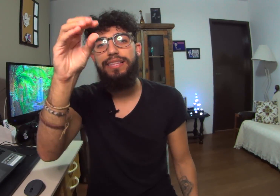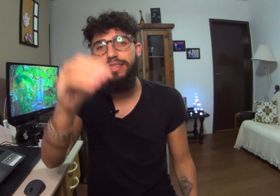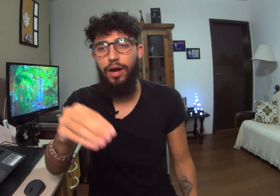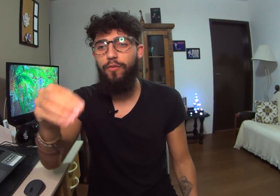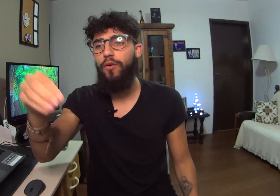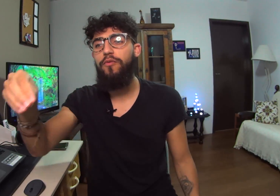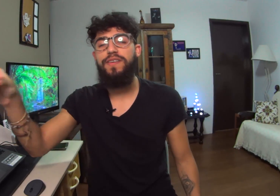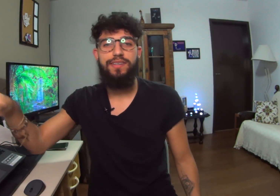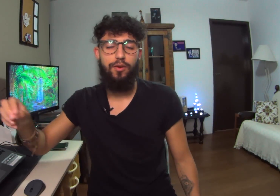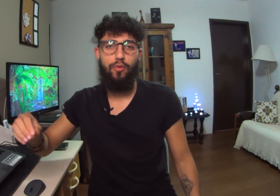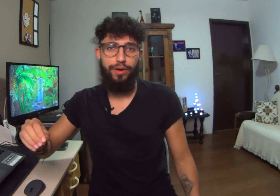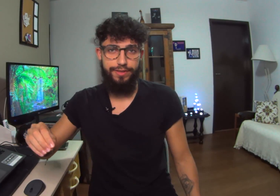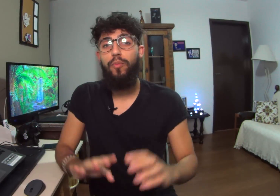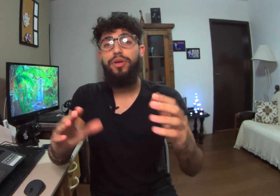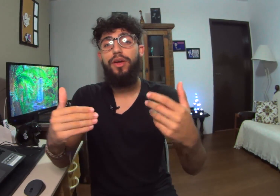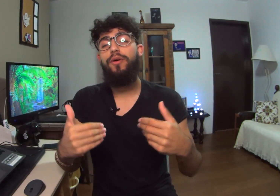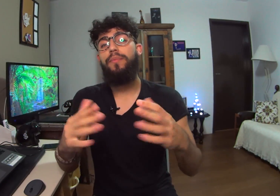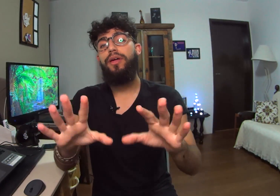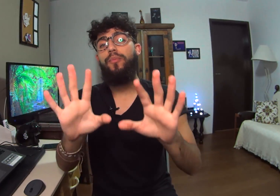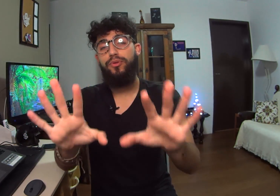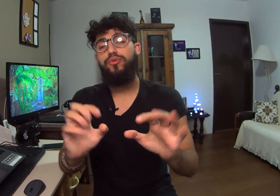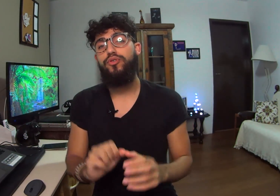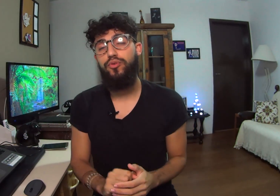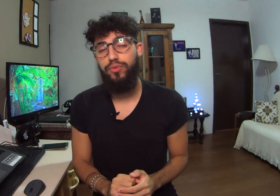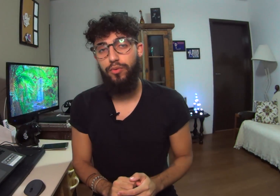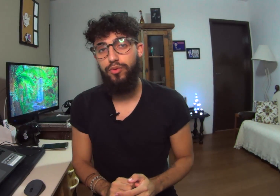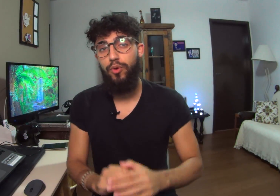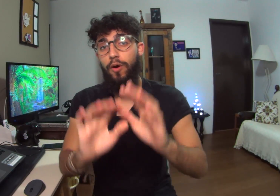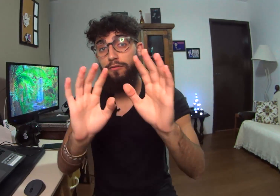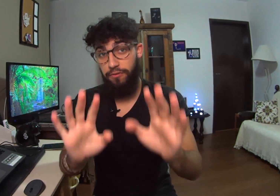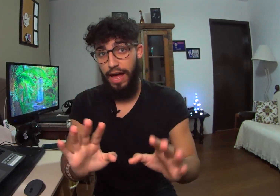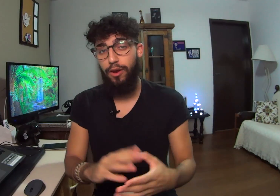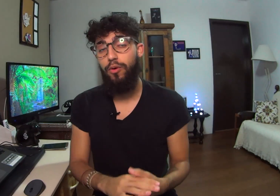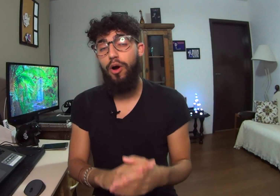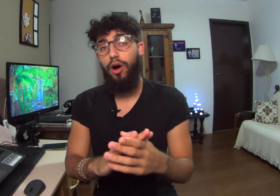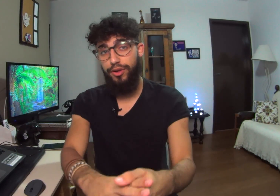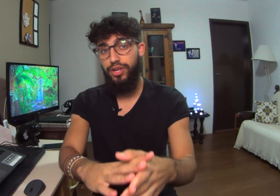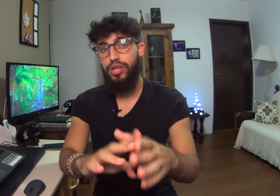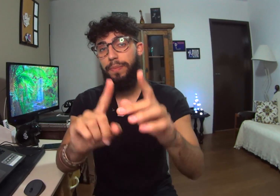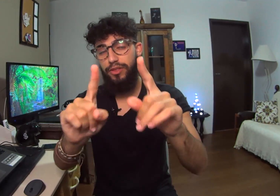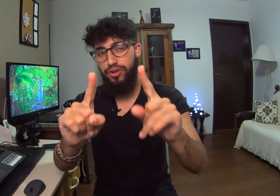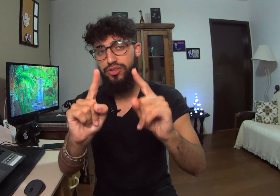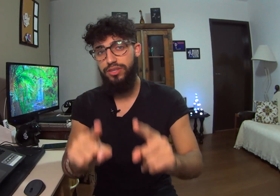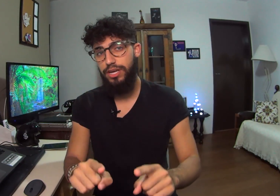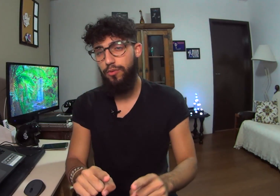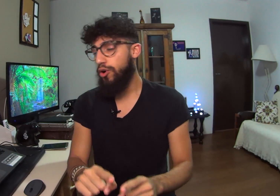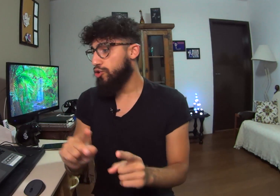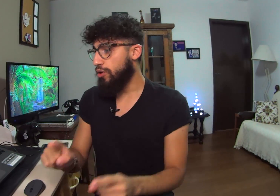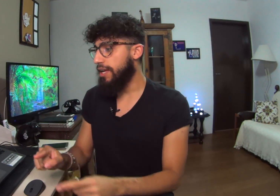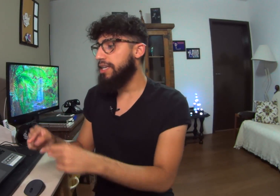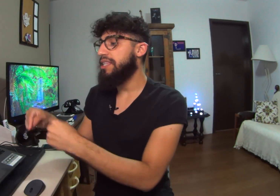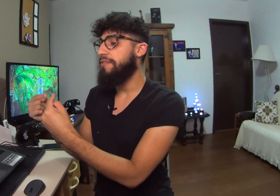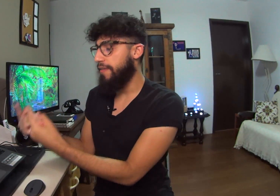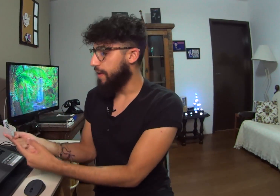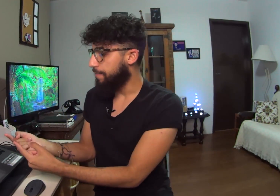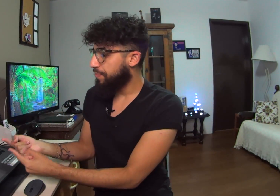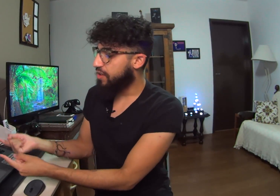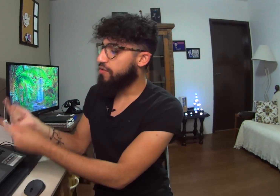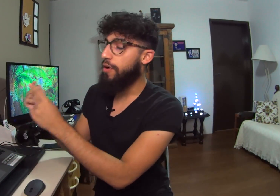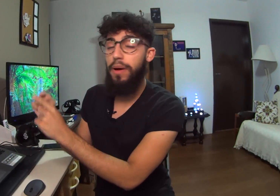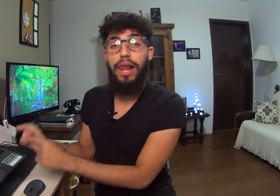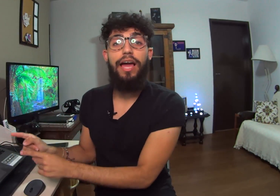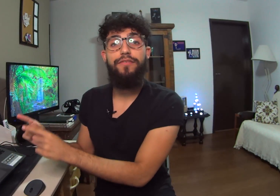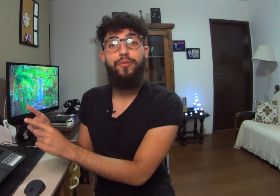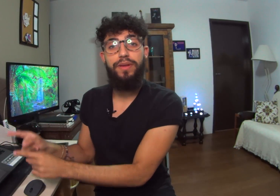diga, não vou fazer tal coisa. Como que eu, Gabriel, produtor de conteúdo, falo? Ó, gente, a partir de então, toda quinta-feira